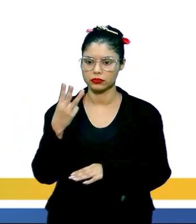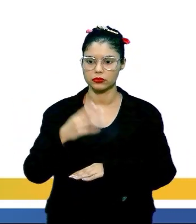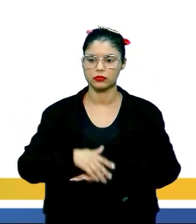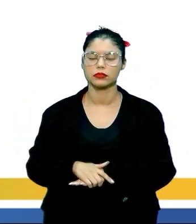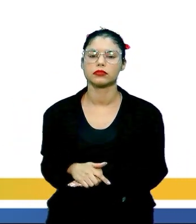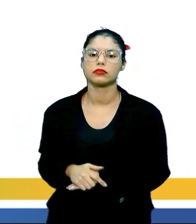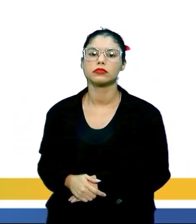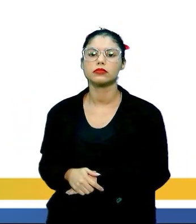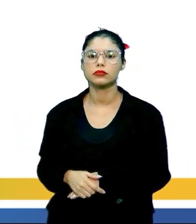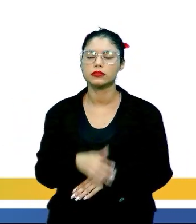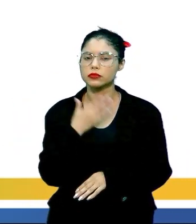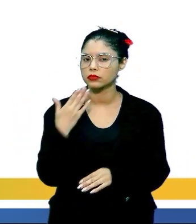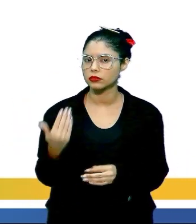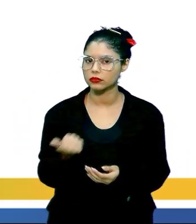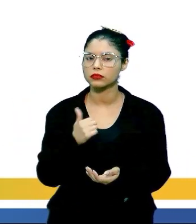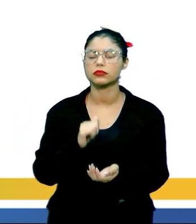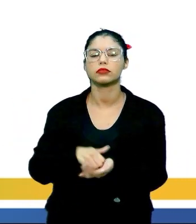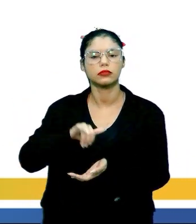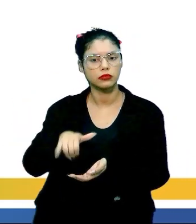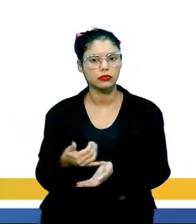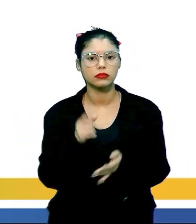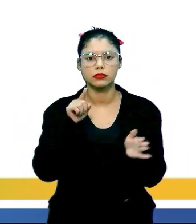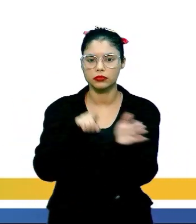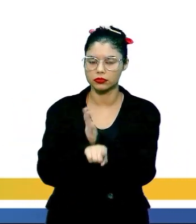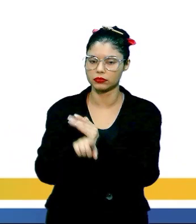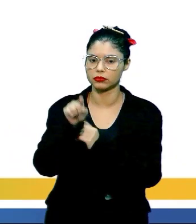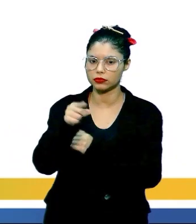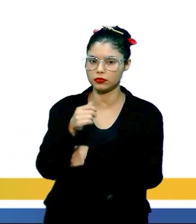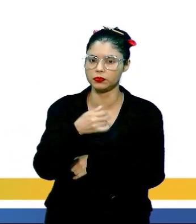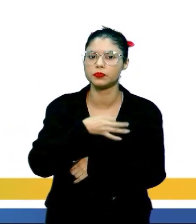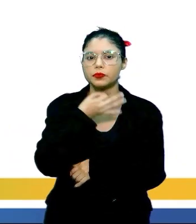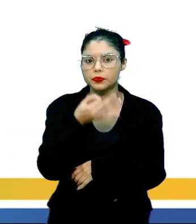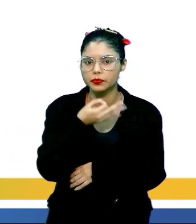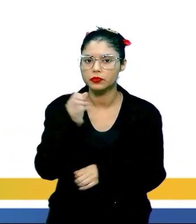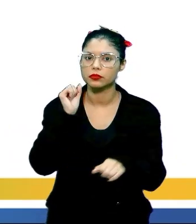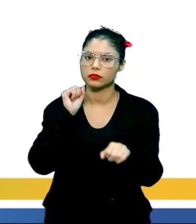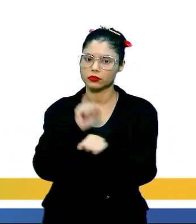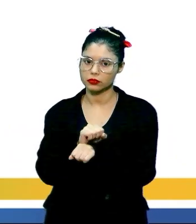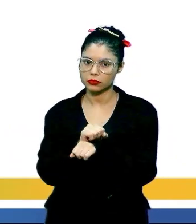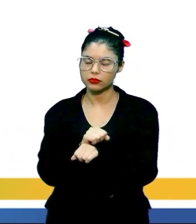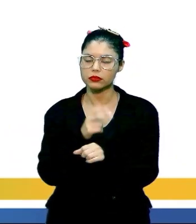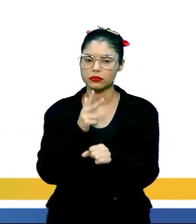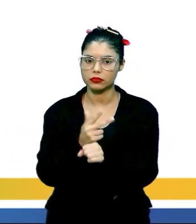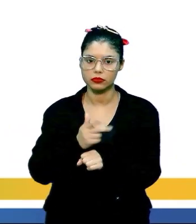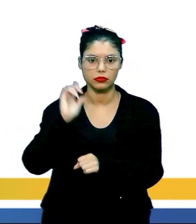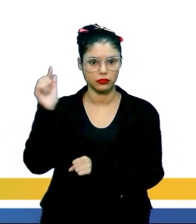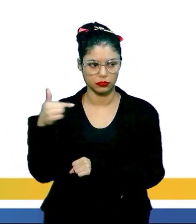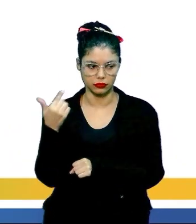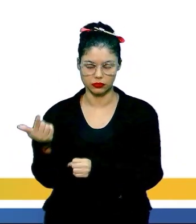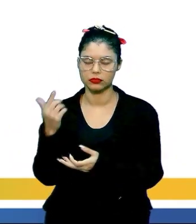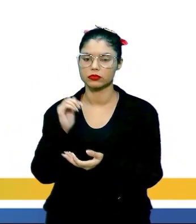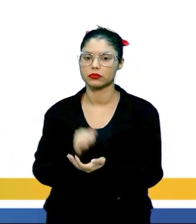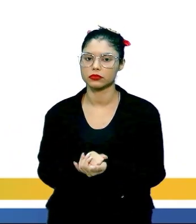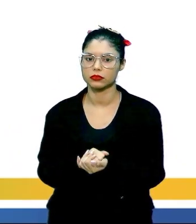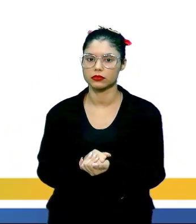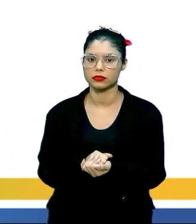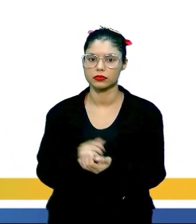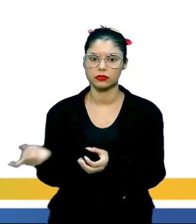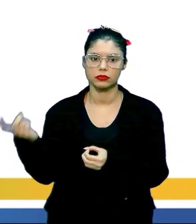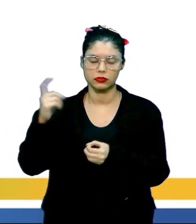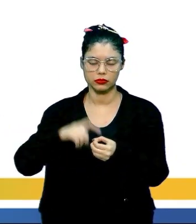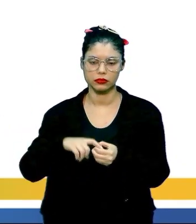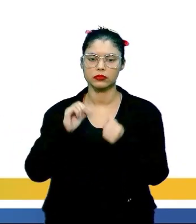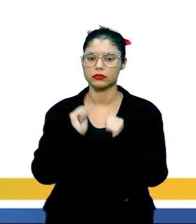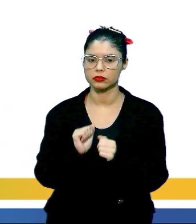Para que você tenha um melhor aproveitamento dessa questão, eu sugiro que você pause o vídeo e, em seguida, volte